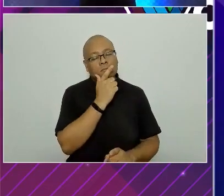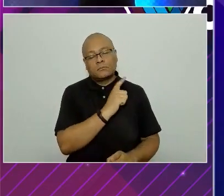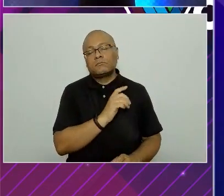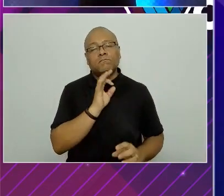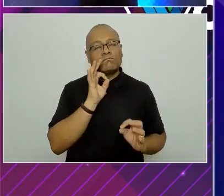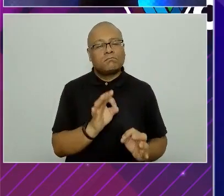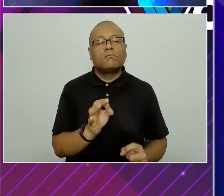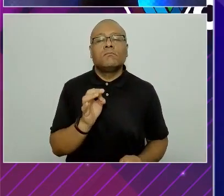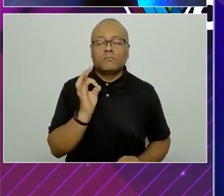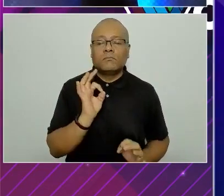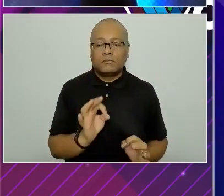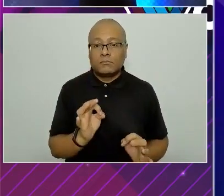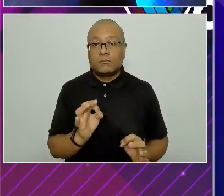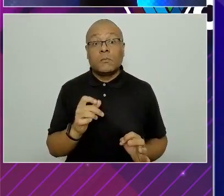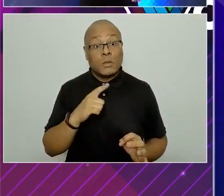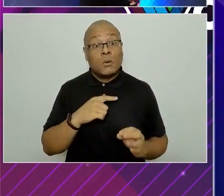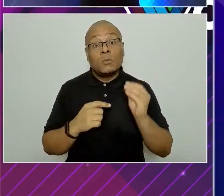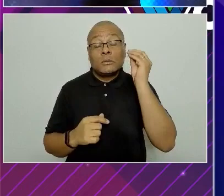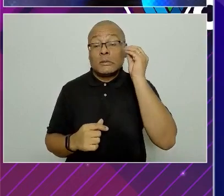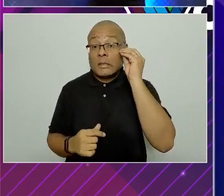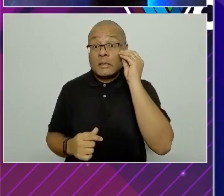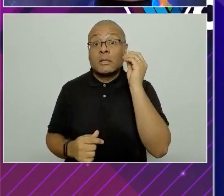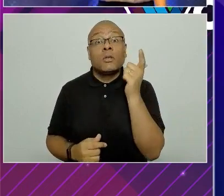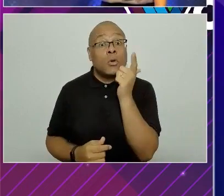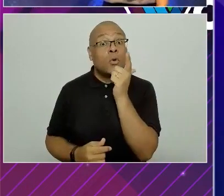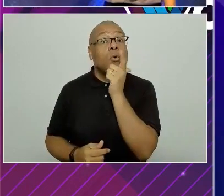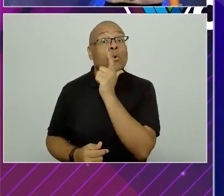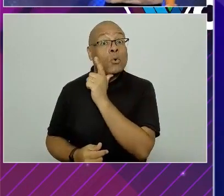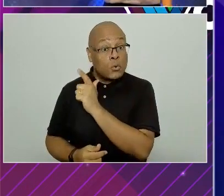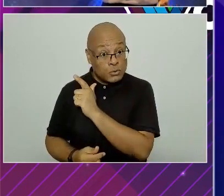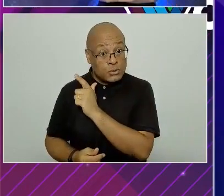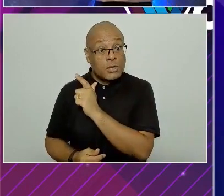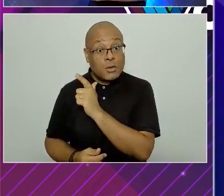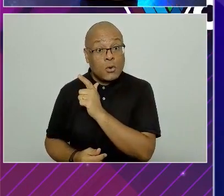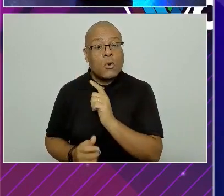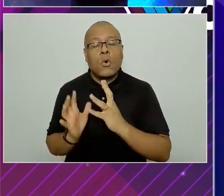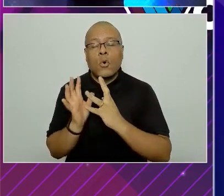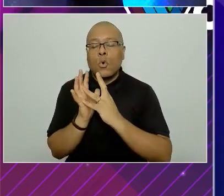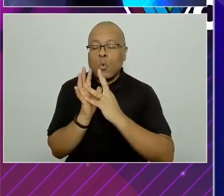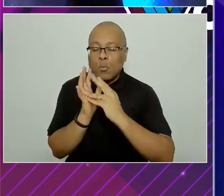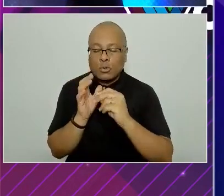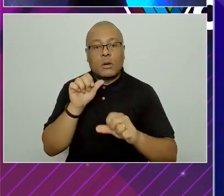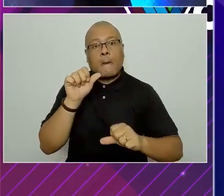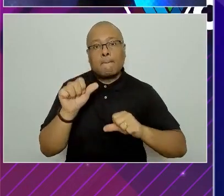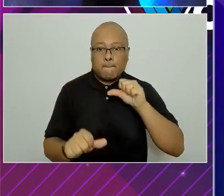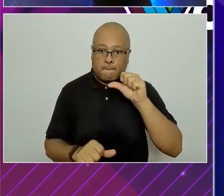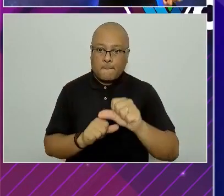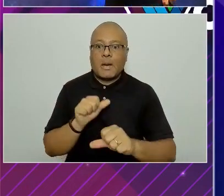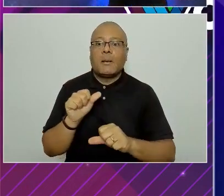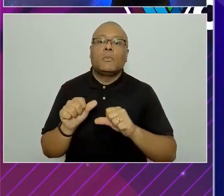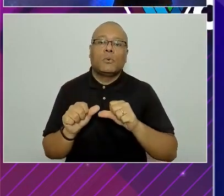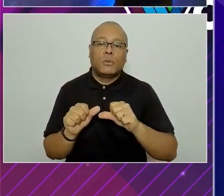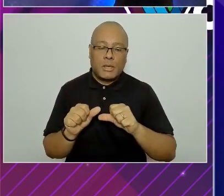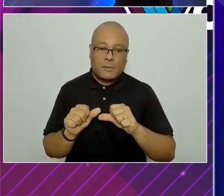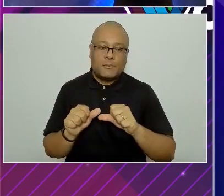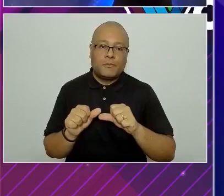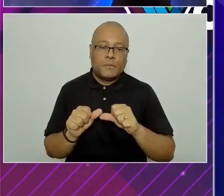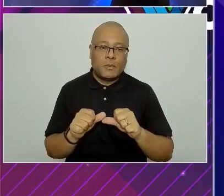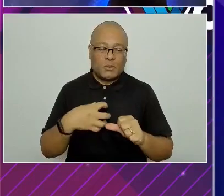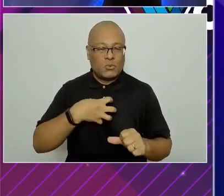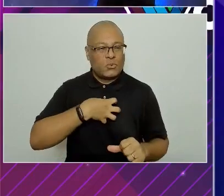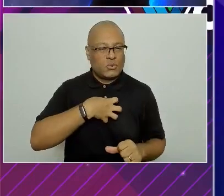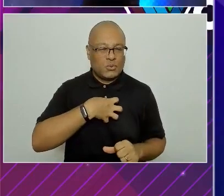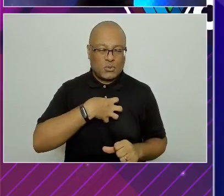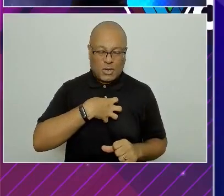para aquilo. Então, eles estão tentando, e conseguiram, no caso aqui, fazer um modelo para decifrar essas deformações, essas composições, né?